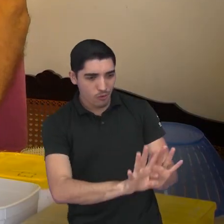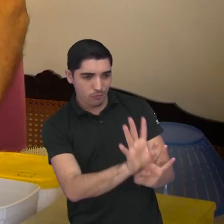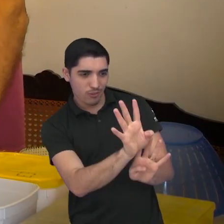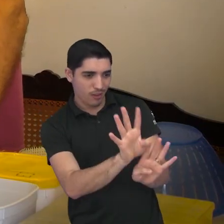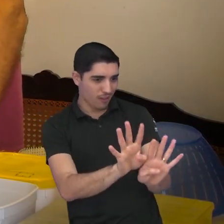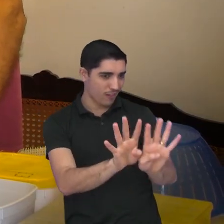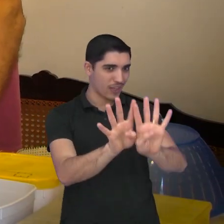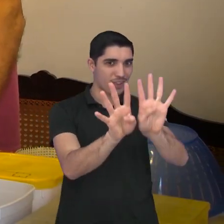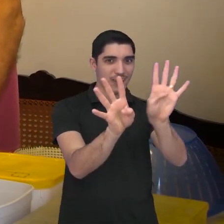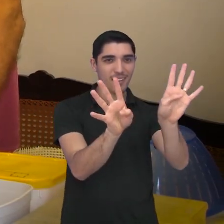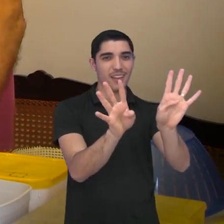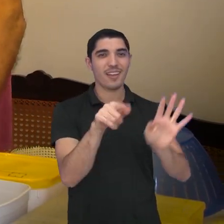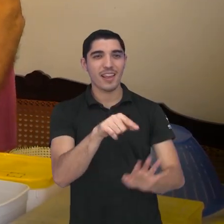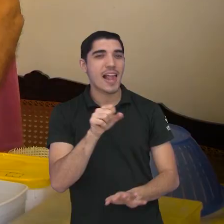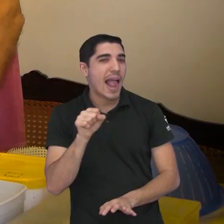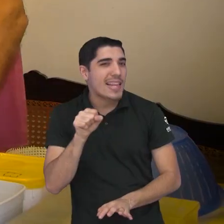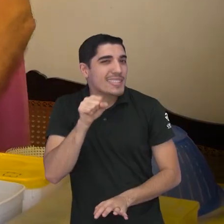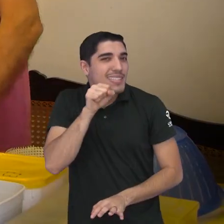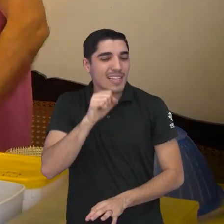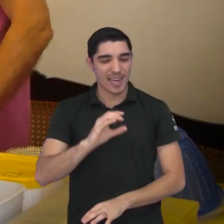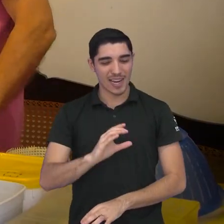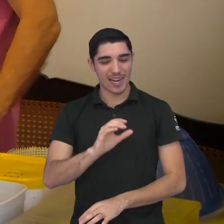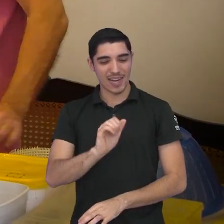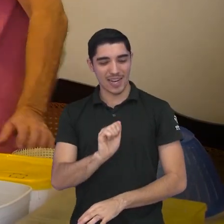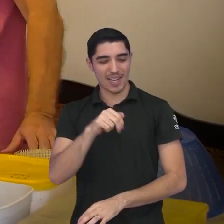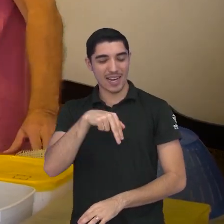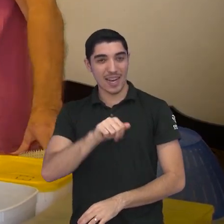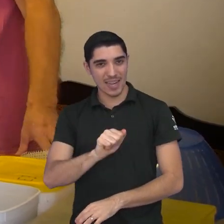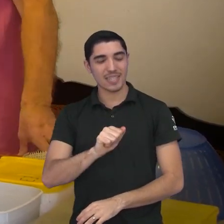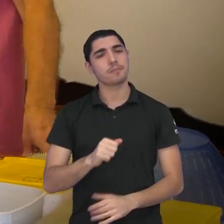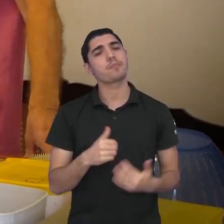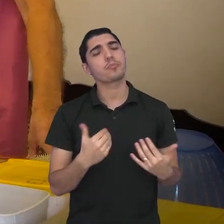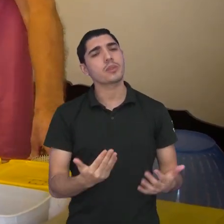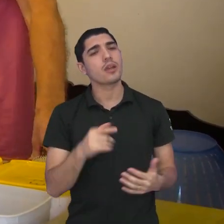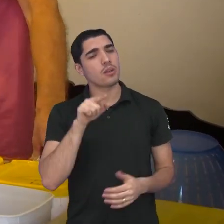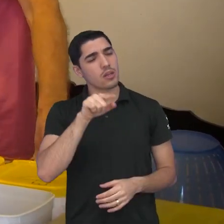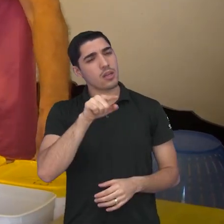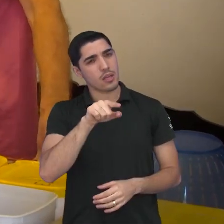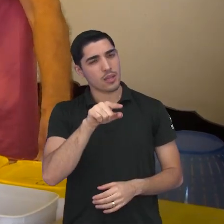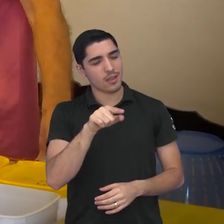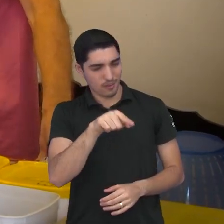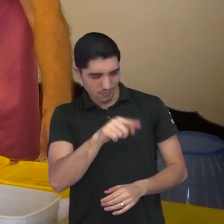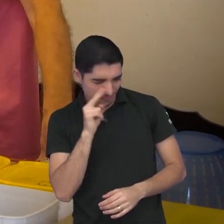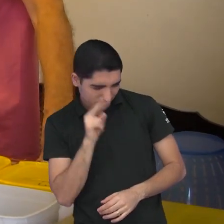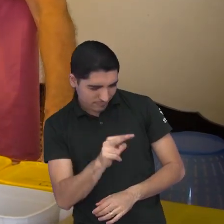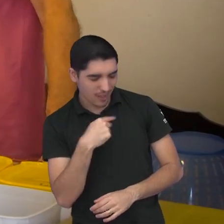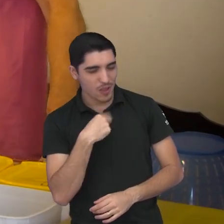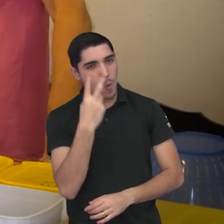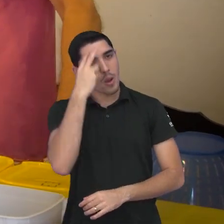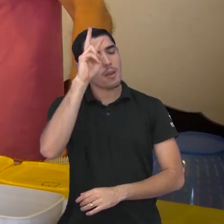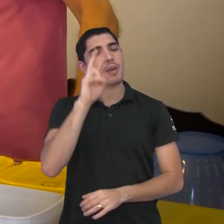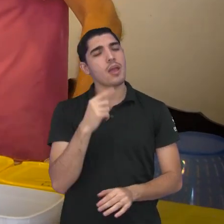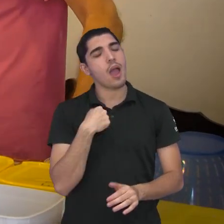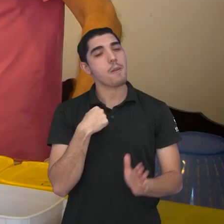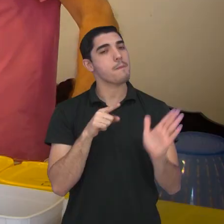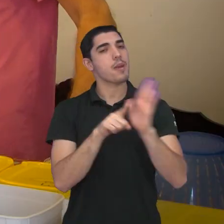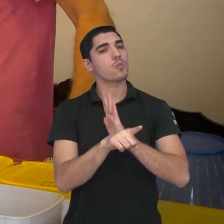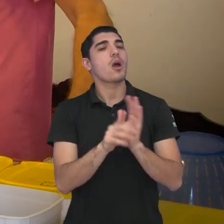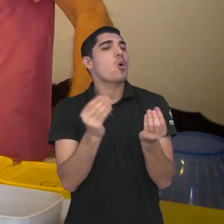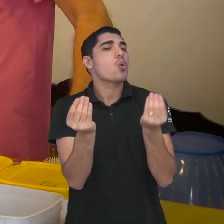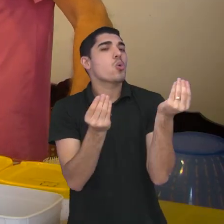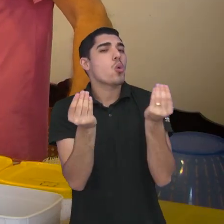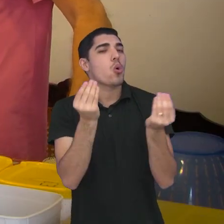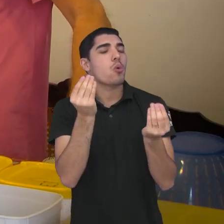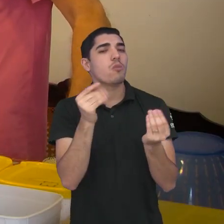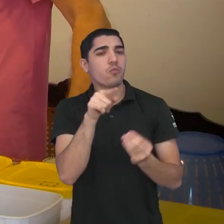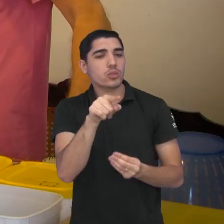mesmo. Ô Evaldo, agora vendo essa obra, me veio uma coisa na cabeça. Como que o artista estipula a questão da precificação? Como